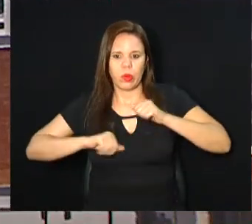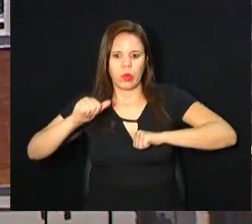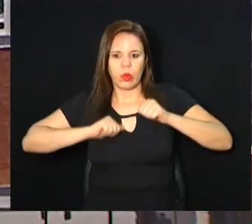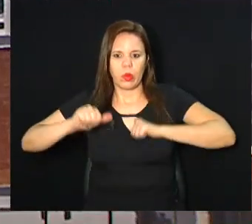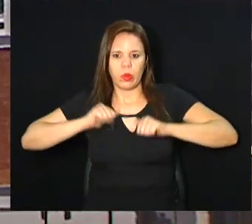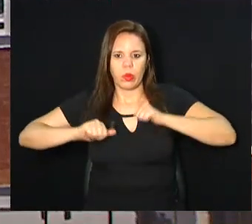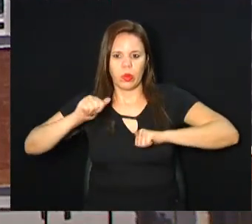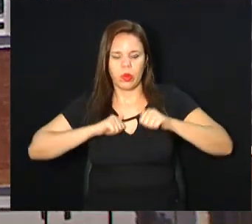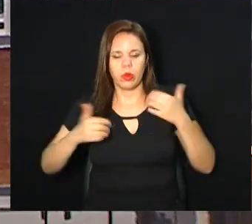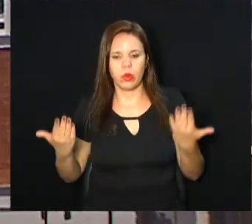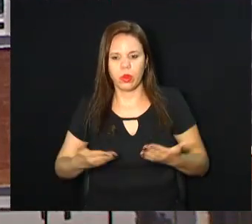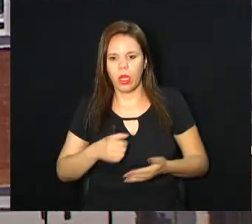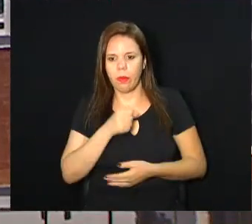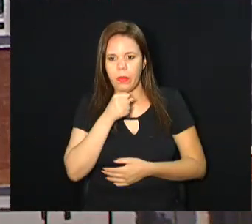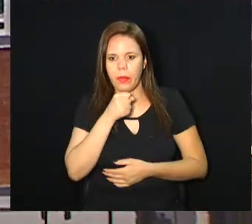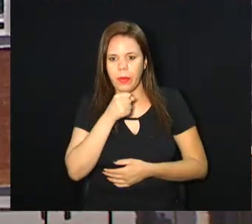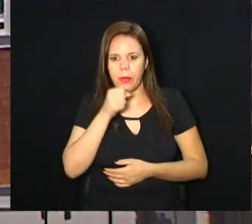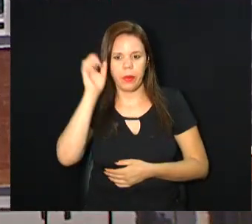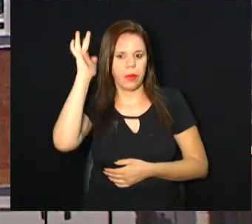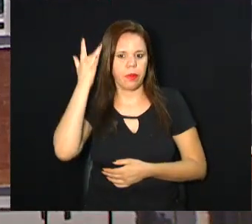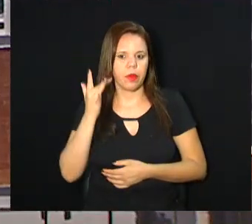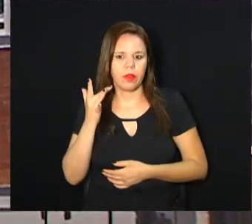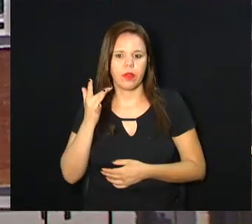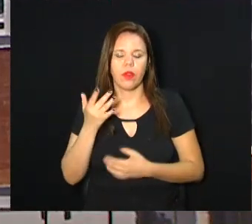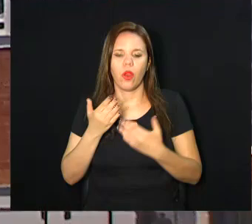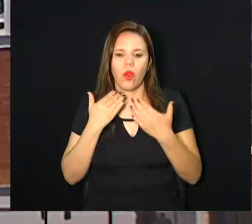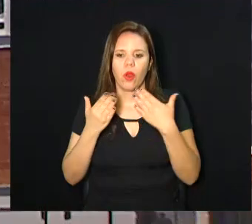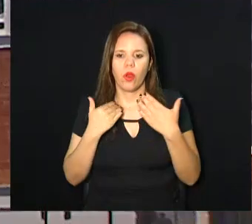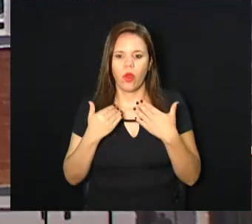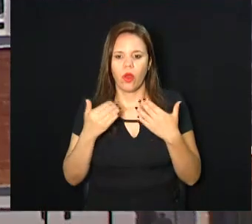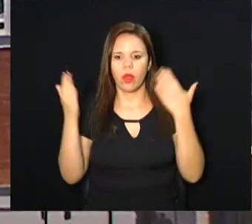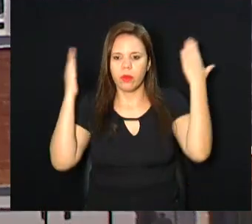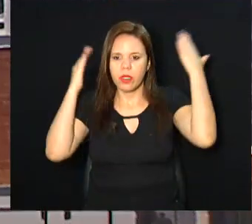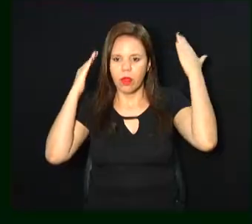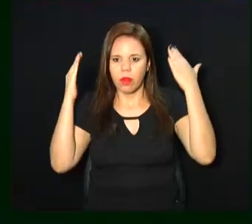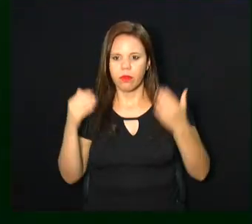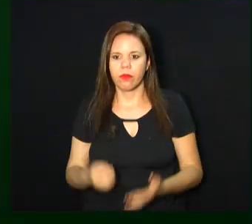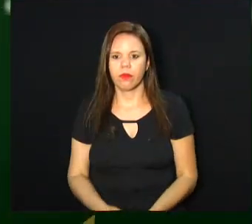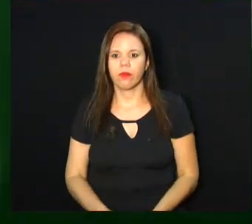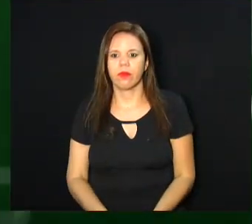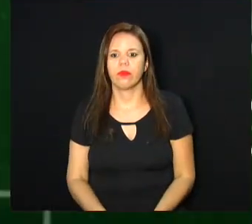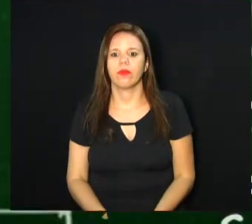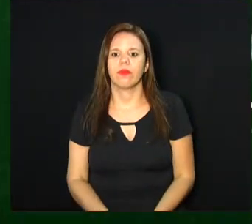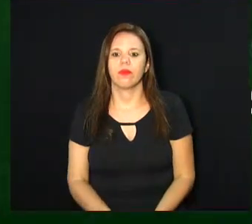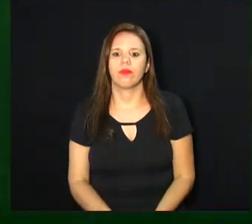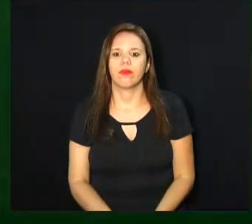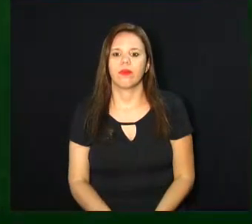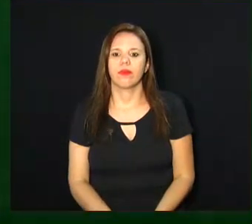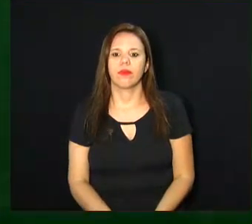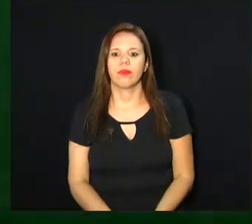ansiedade. Hoje a repórter Andréia Marques conversa com uma psicóloga.